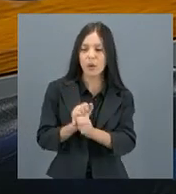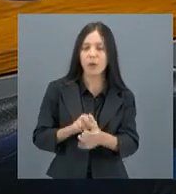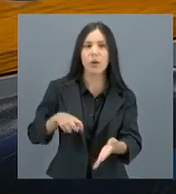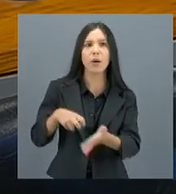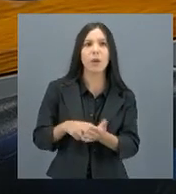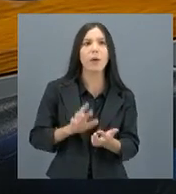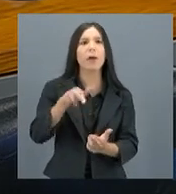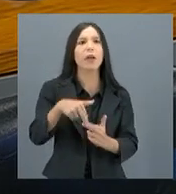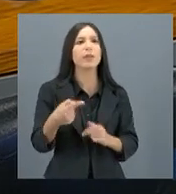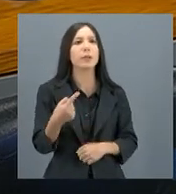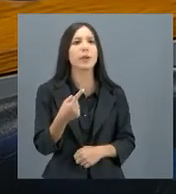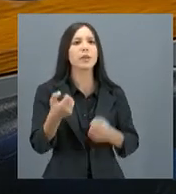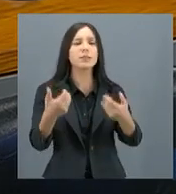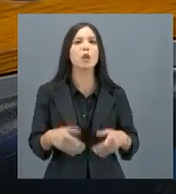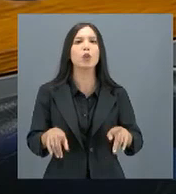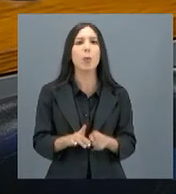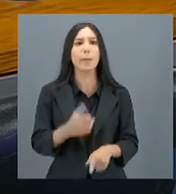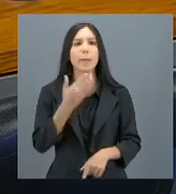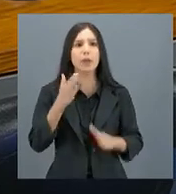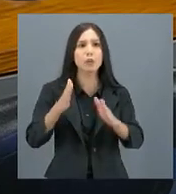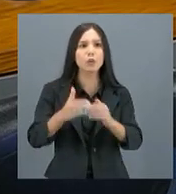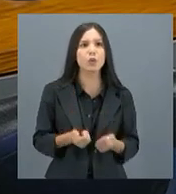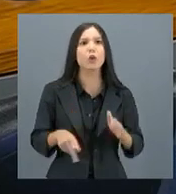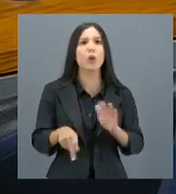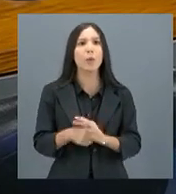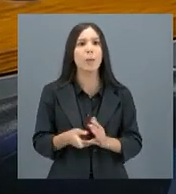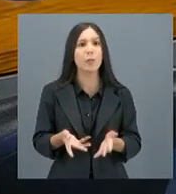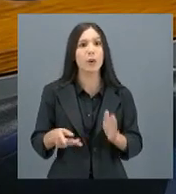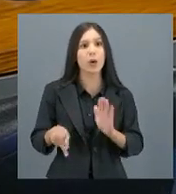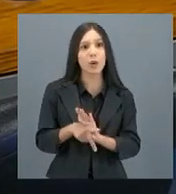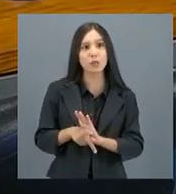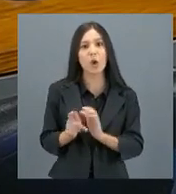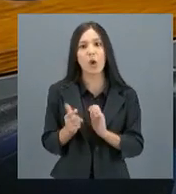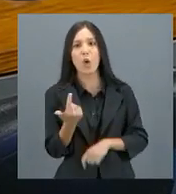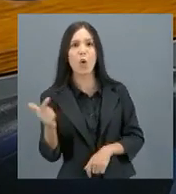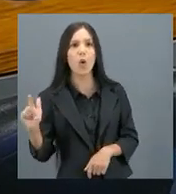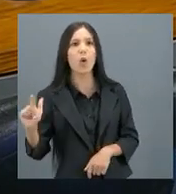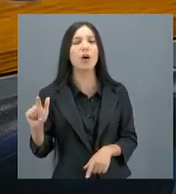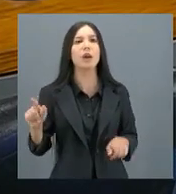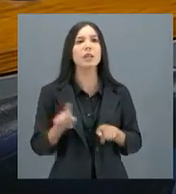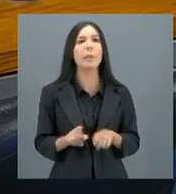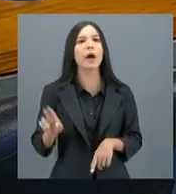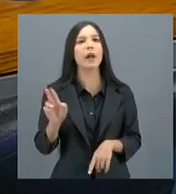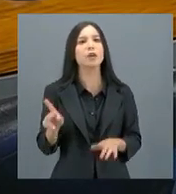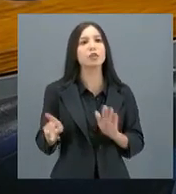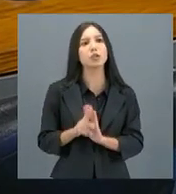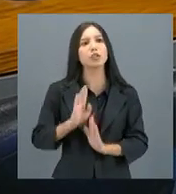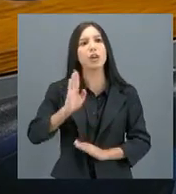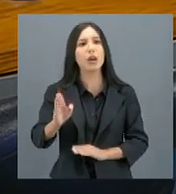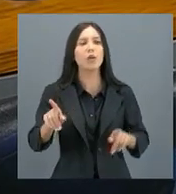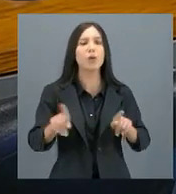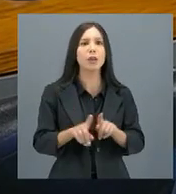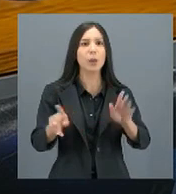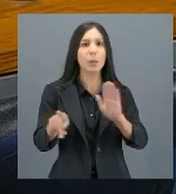parágrafo 1º, cuja definição é solicitar ou receber para si ou para outros, direta ou indiretamente, ainda